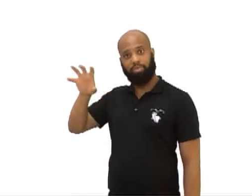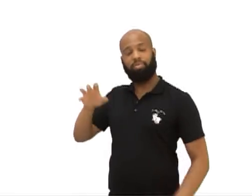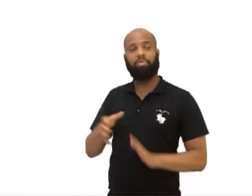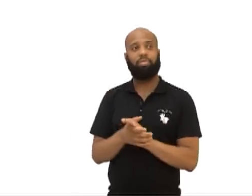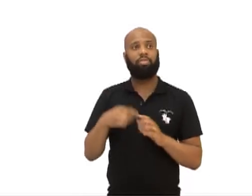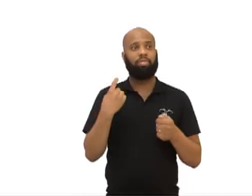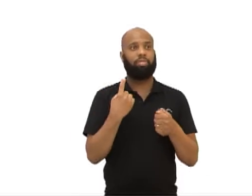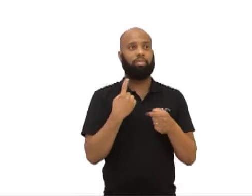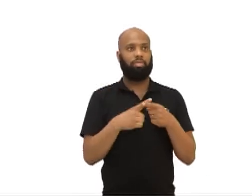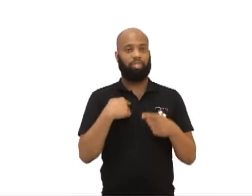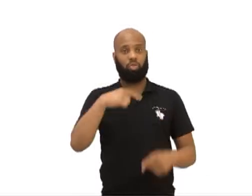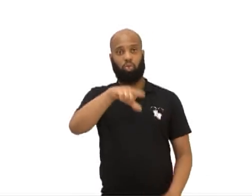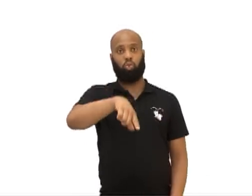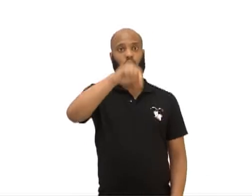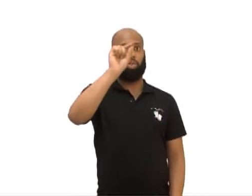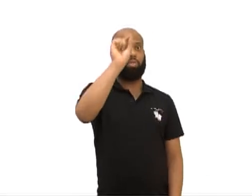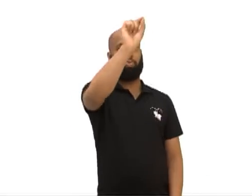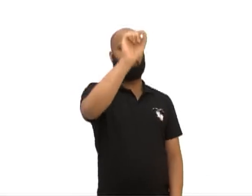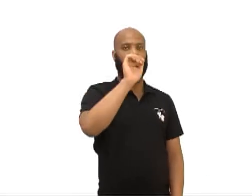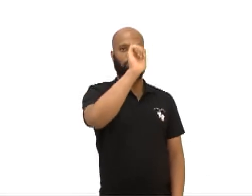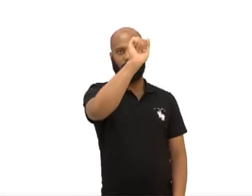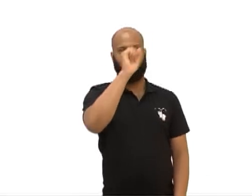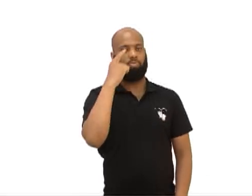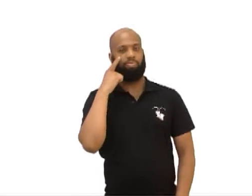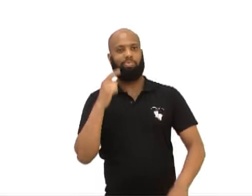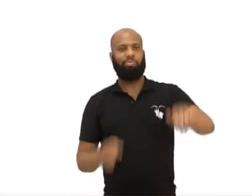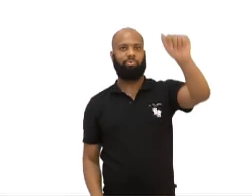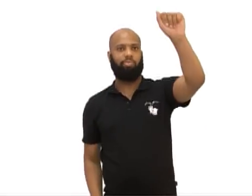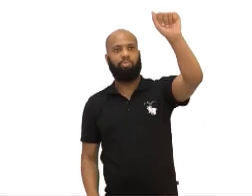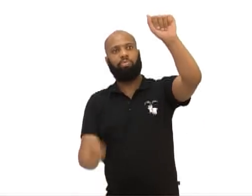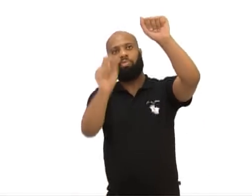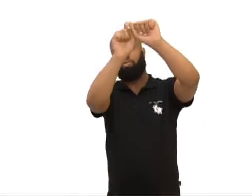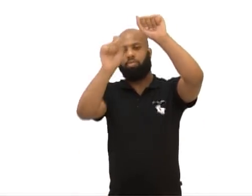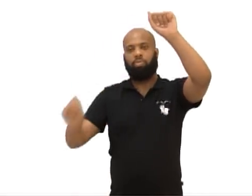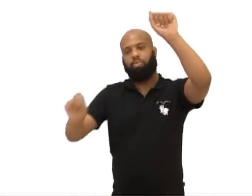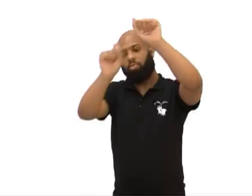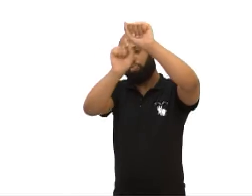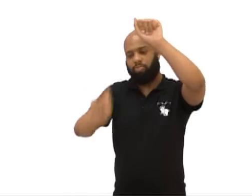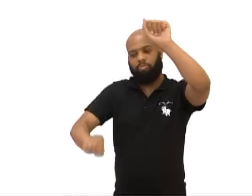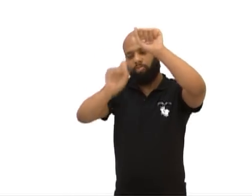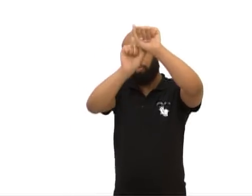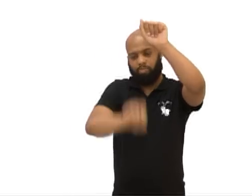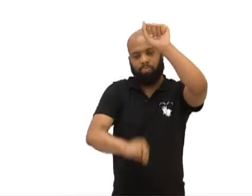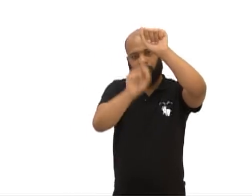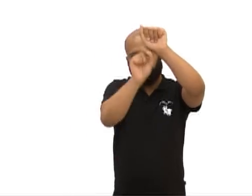Eu peguei o vértice A, que está em vermelho aqui, e tracei as